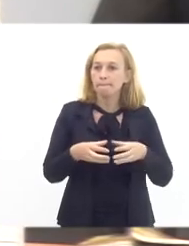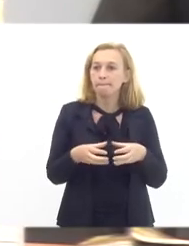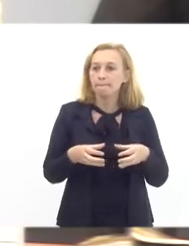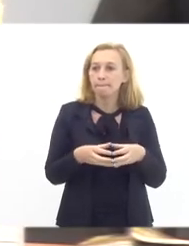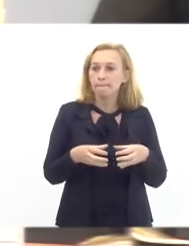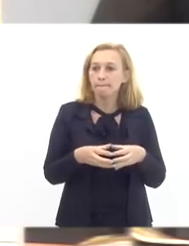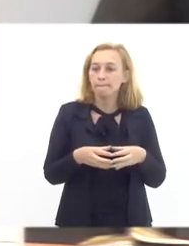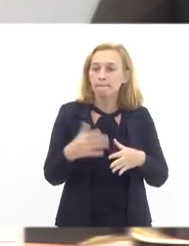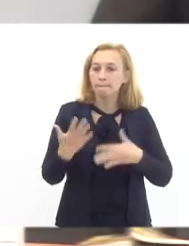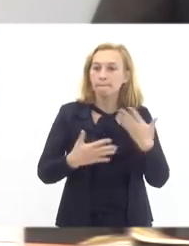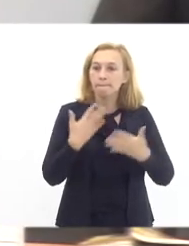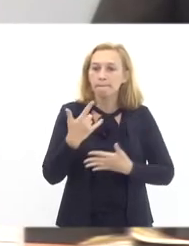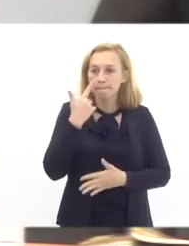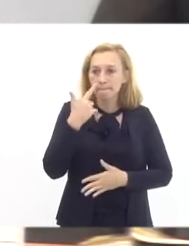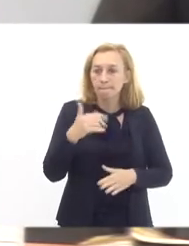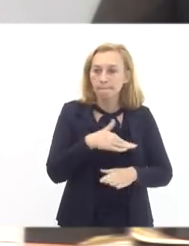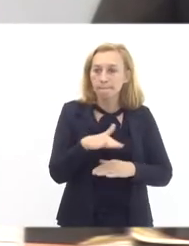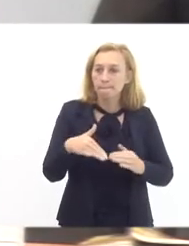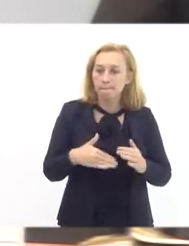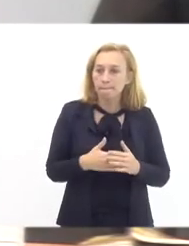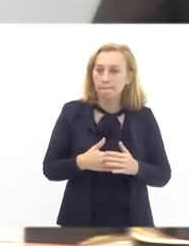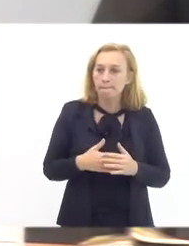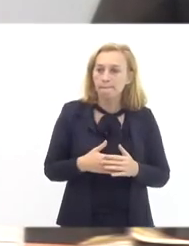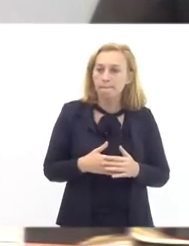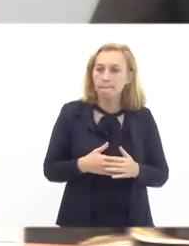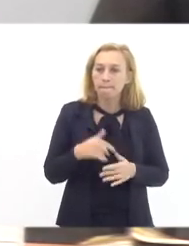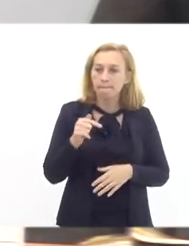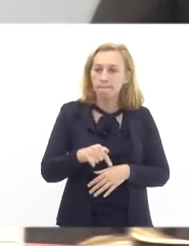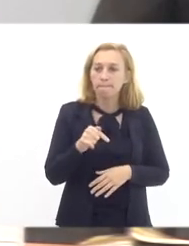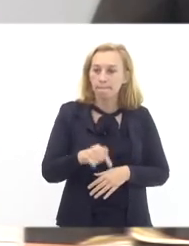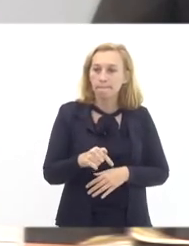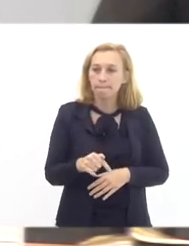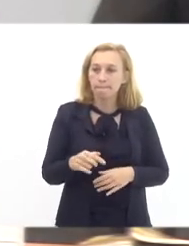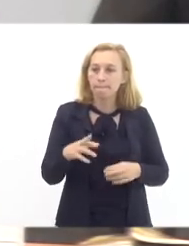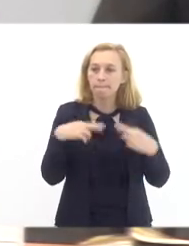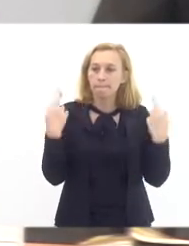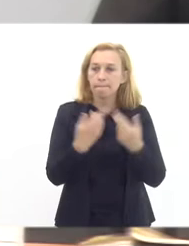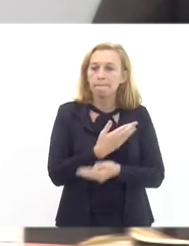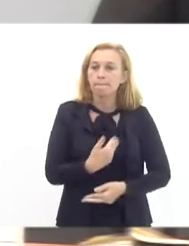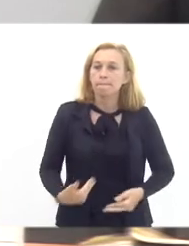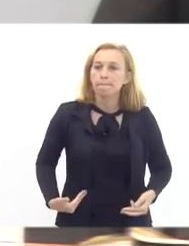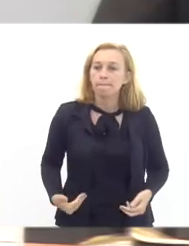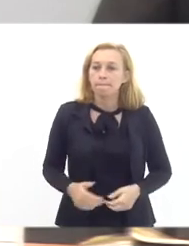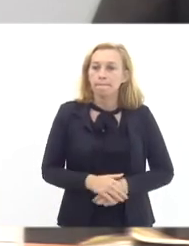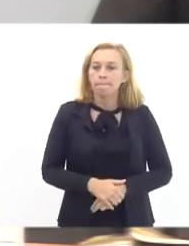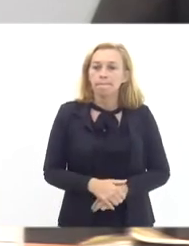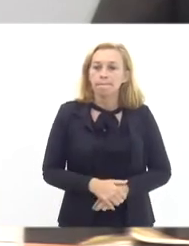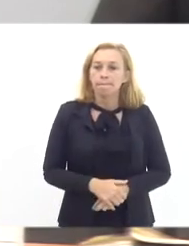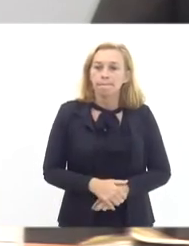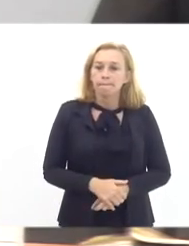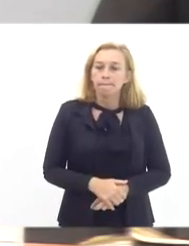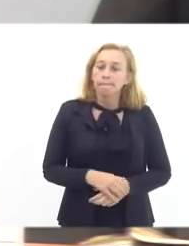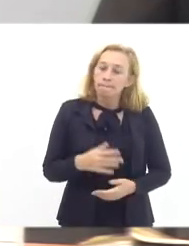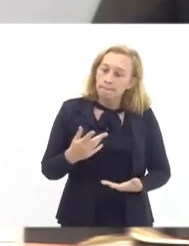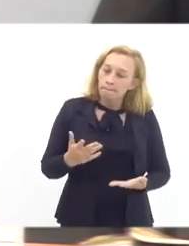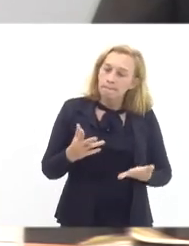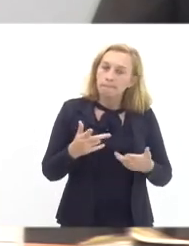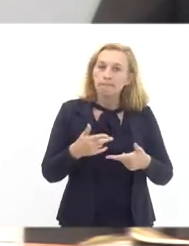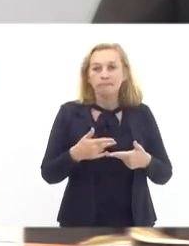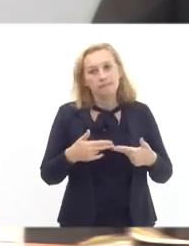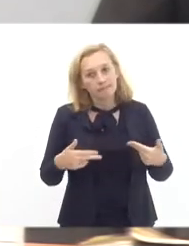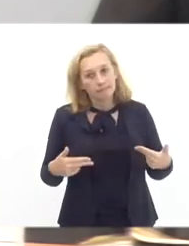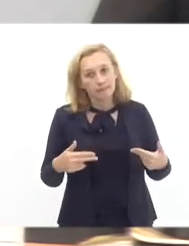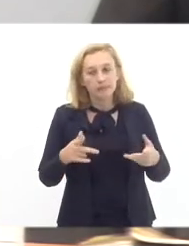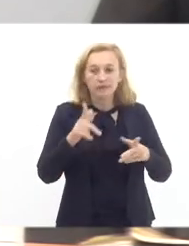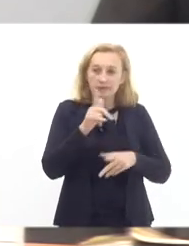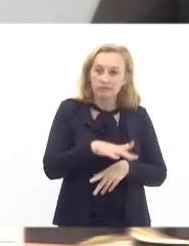é uma satisfação ver tanta gente aqui do coletivo nessa audiência pública. Apesar de muitas diferenças,